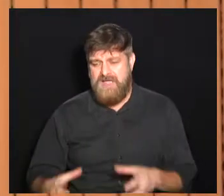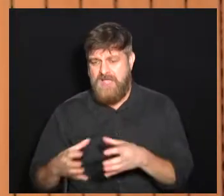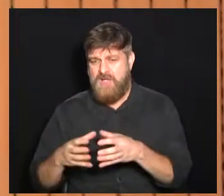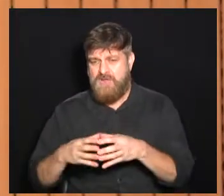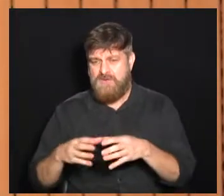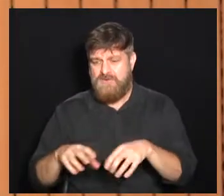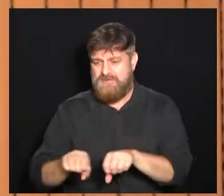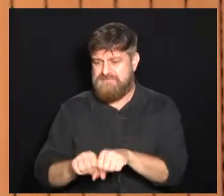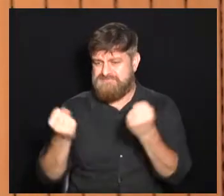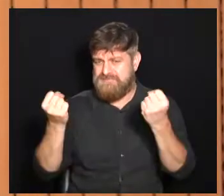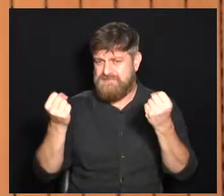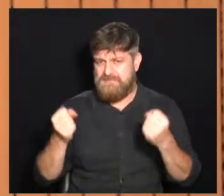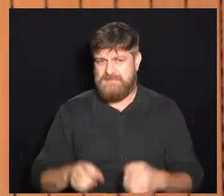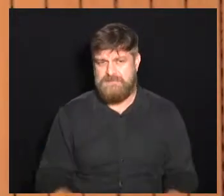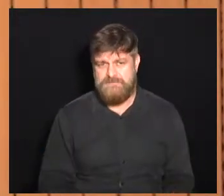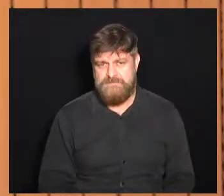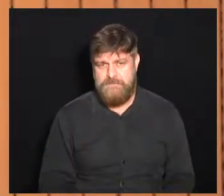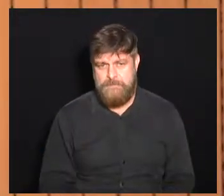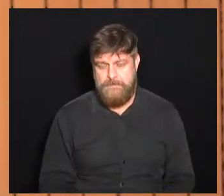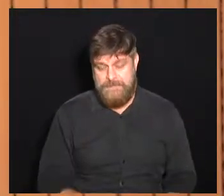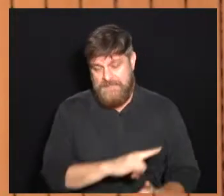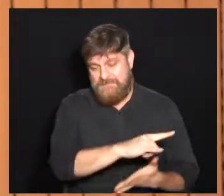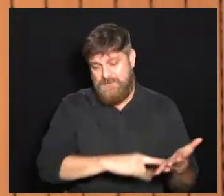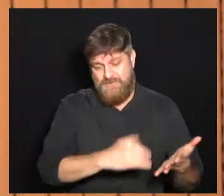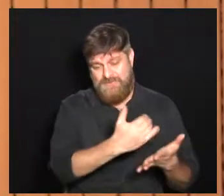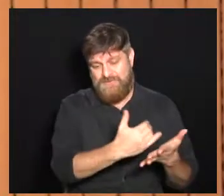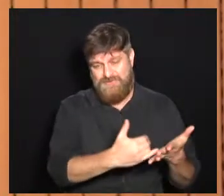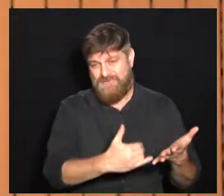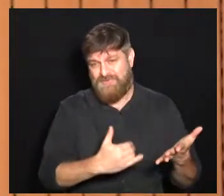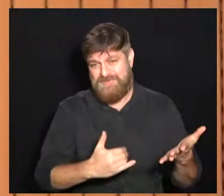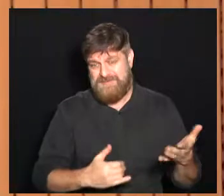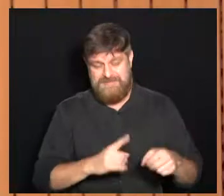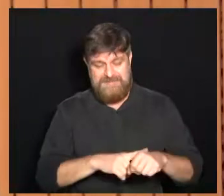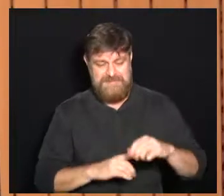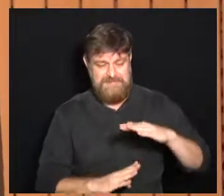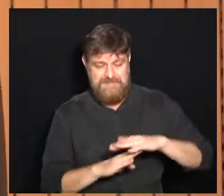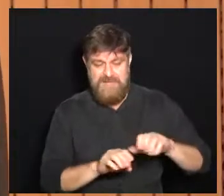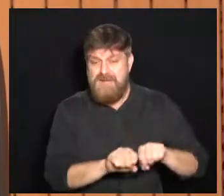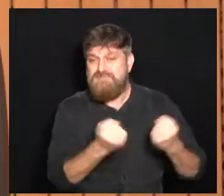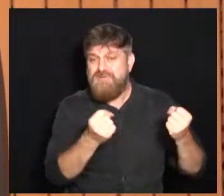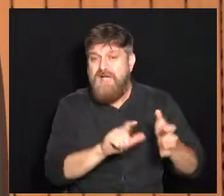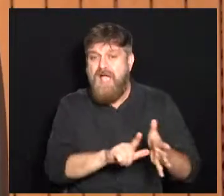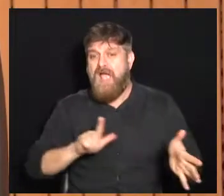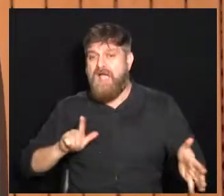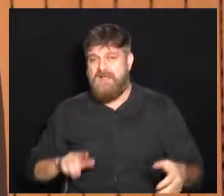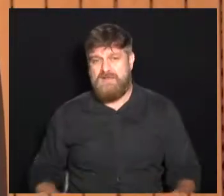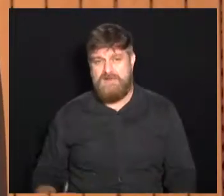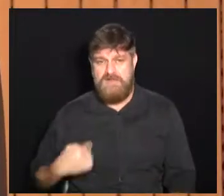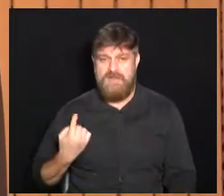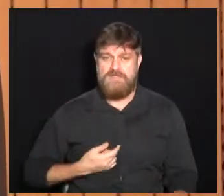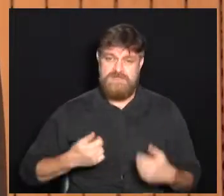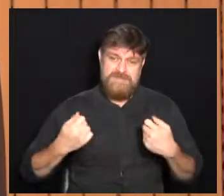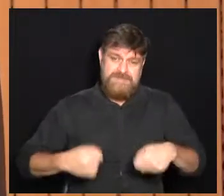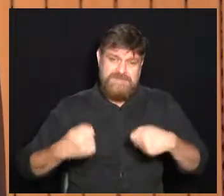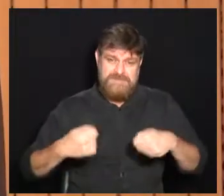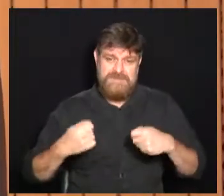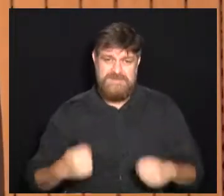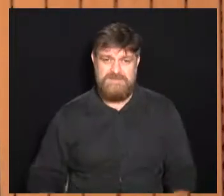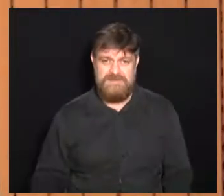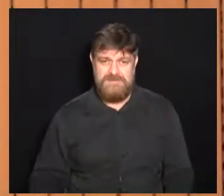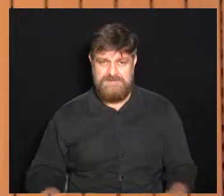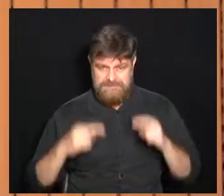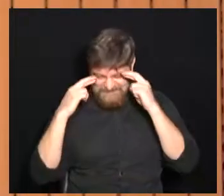acontecesse, naturalmente, certo? Porém, nós temos que seguir